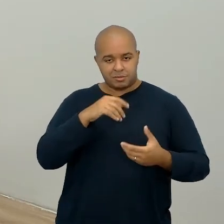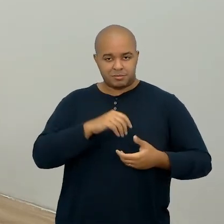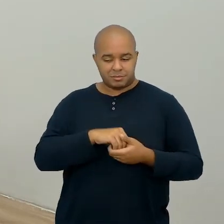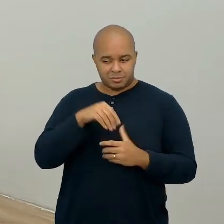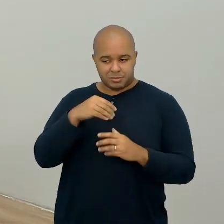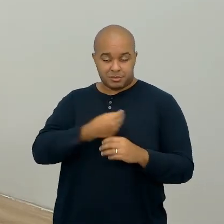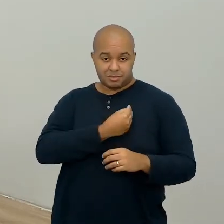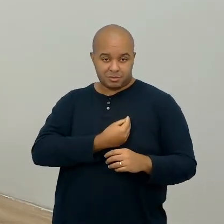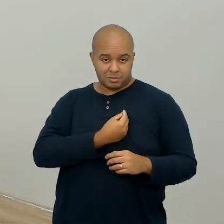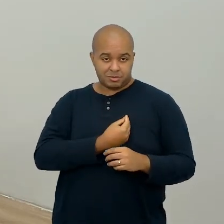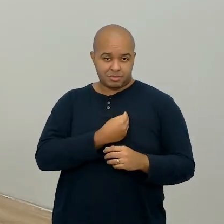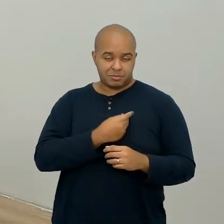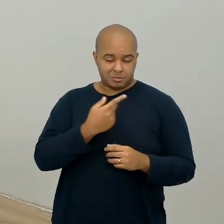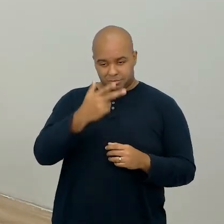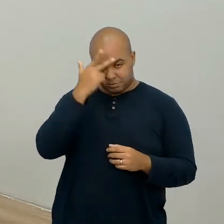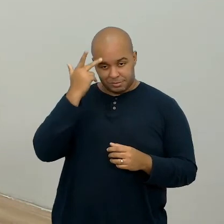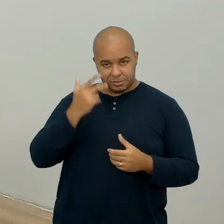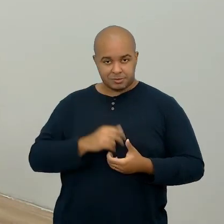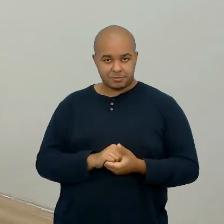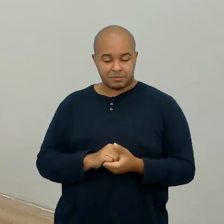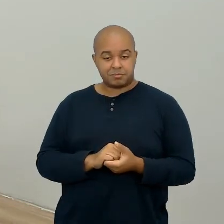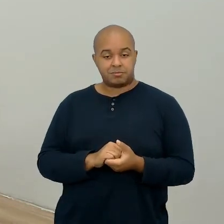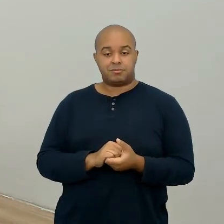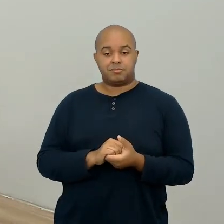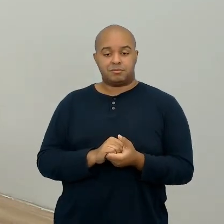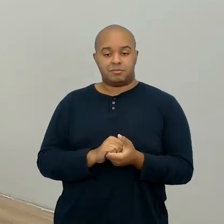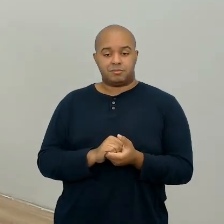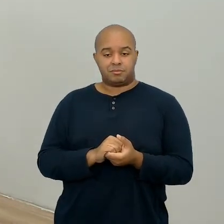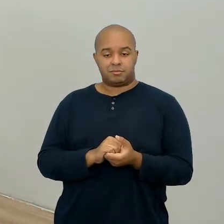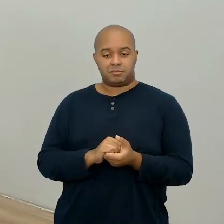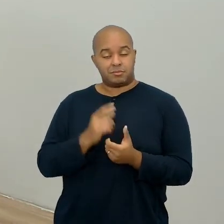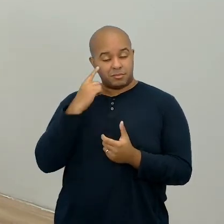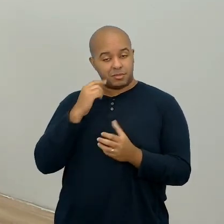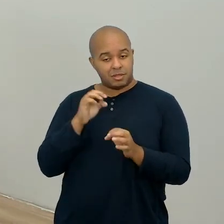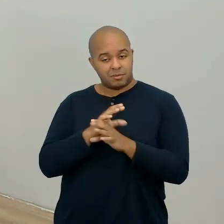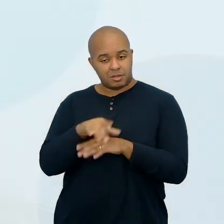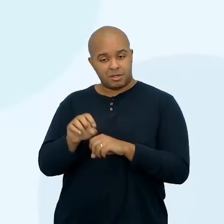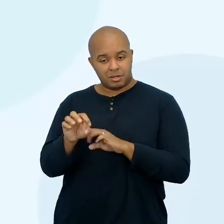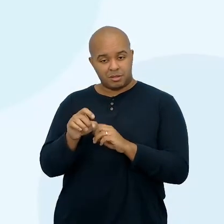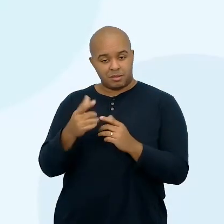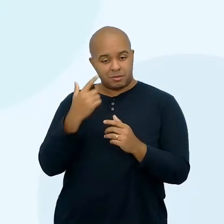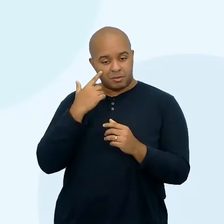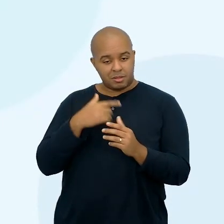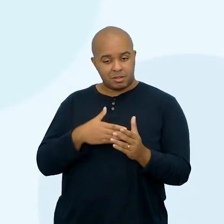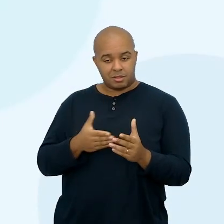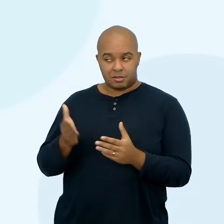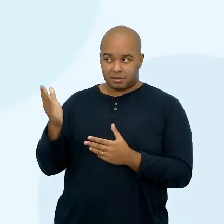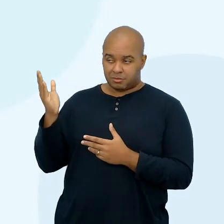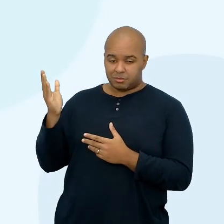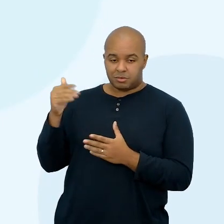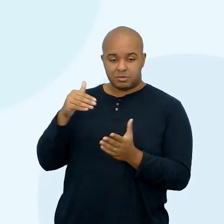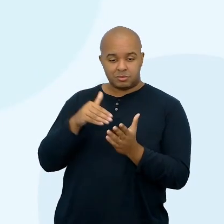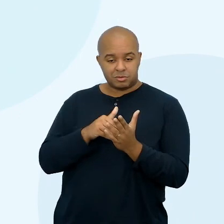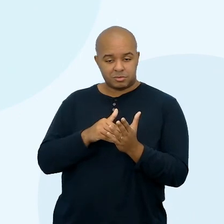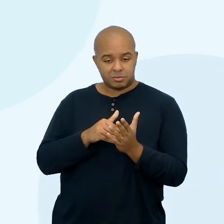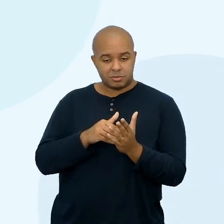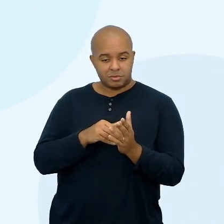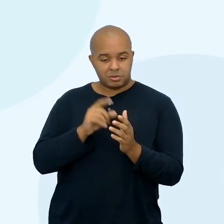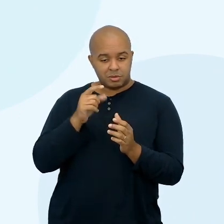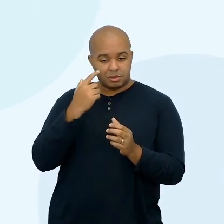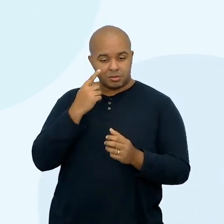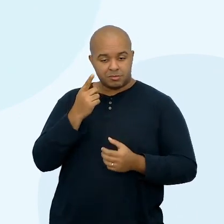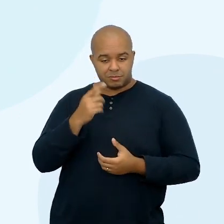cidadania, tá? Por isso que quando a gente vê tudo isso ao qual eu estou descrevendo, a gente percebe